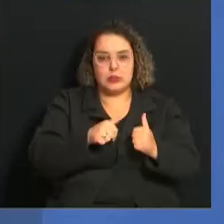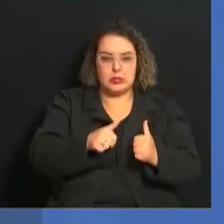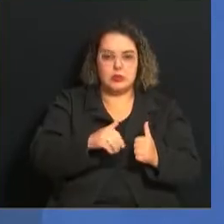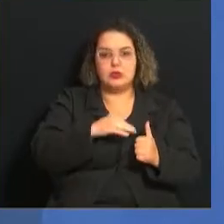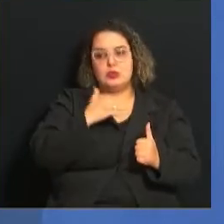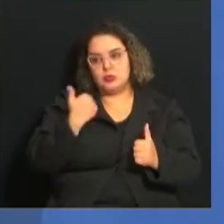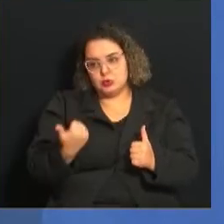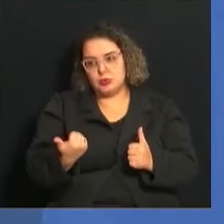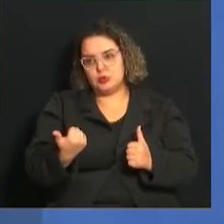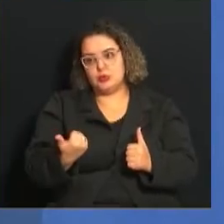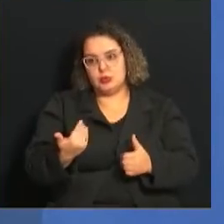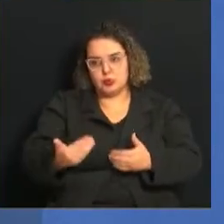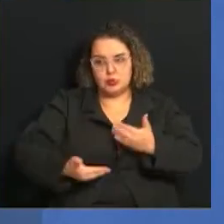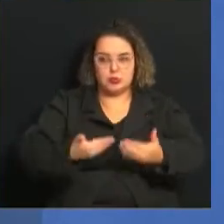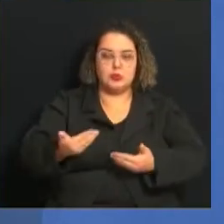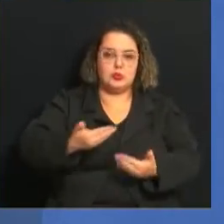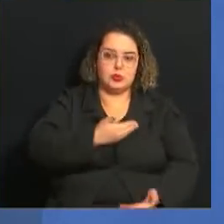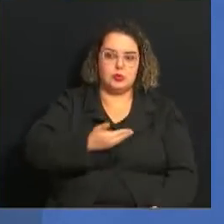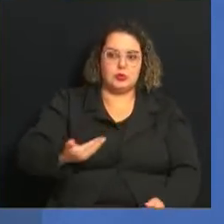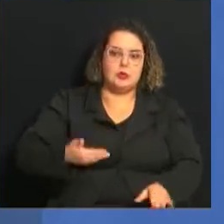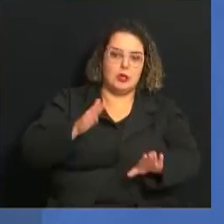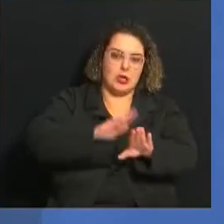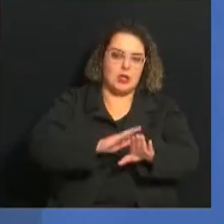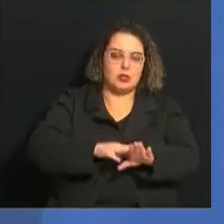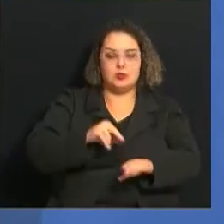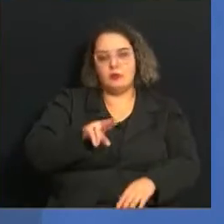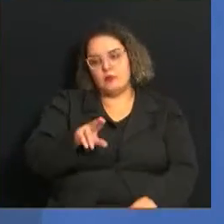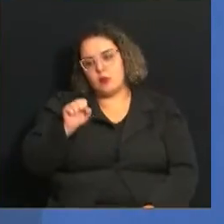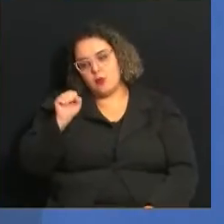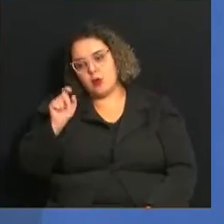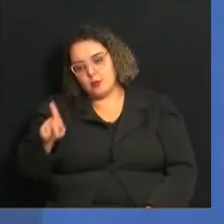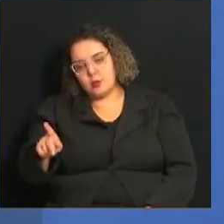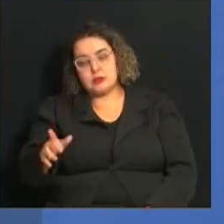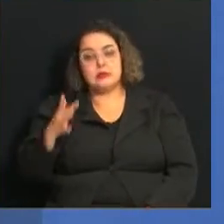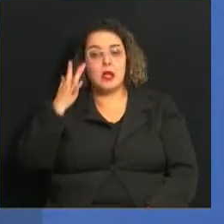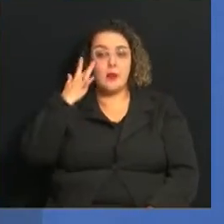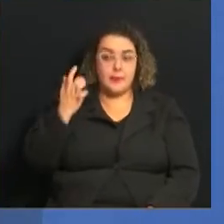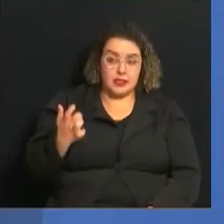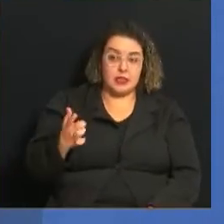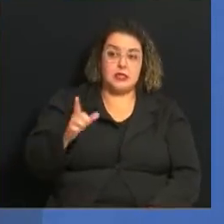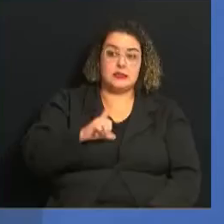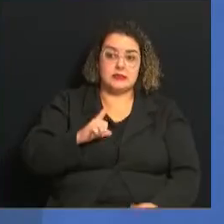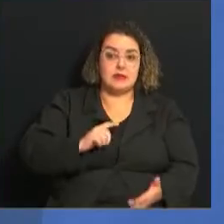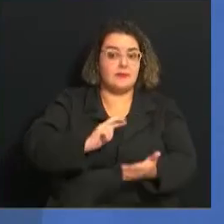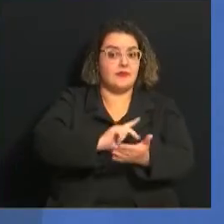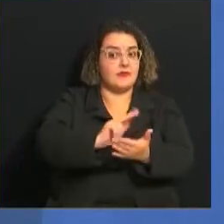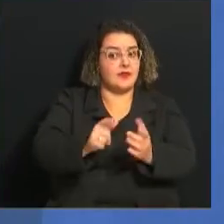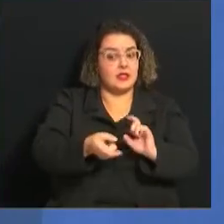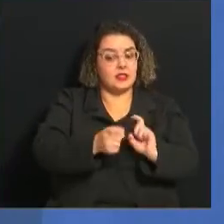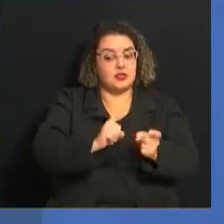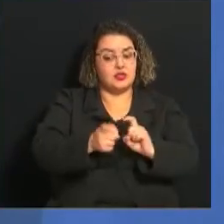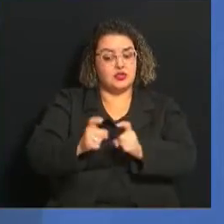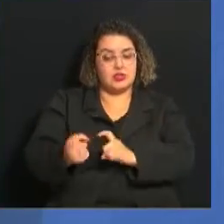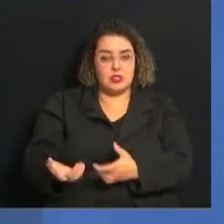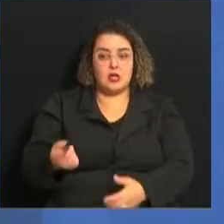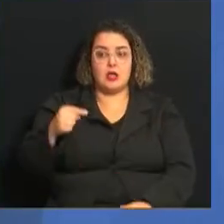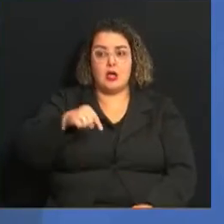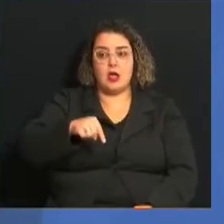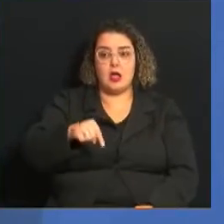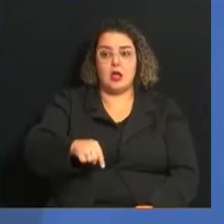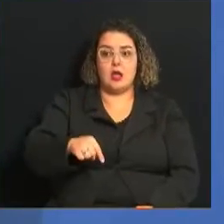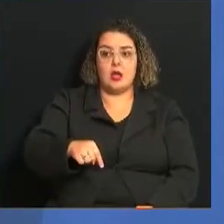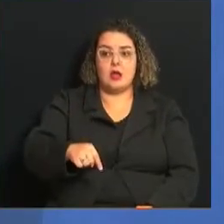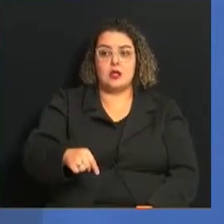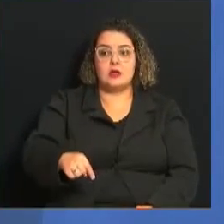do servidor ativo ou inativo. Então, amanhã a gente tem uma série de reuniões aqui na